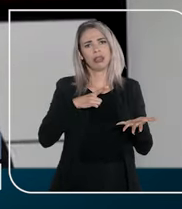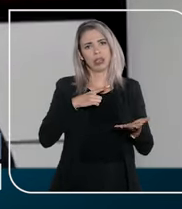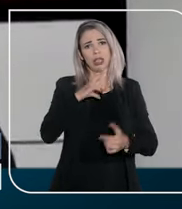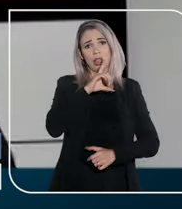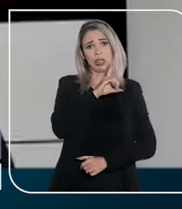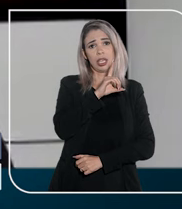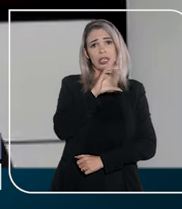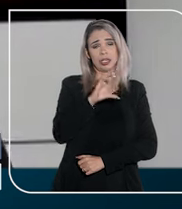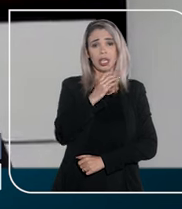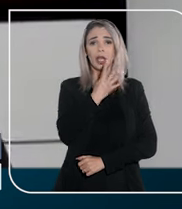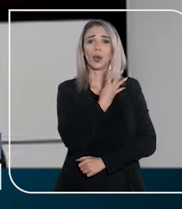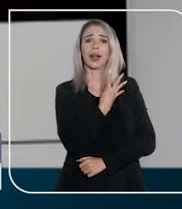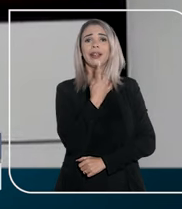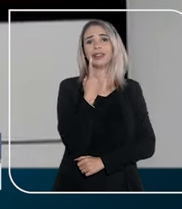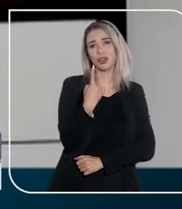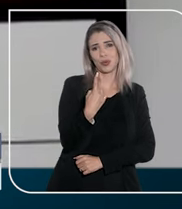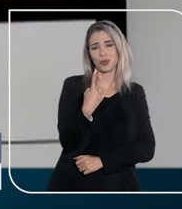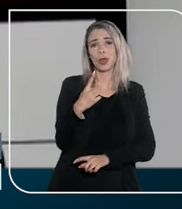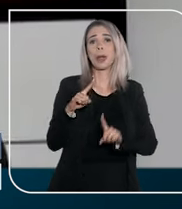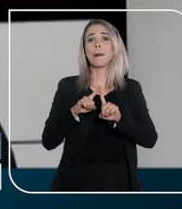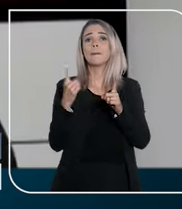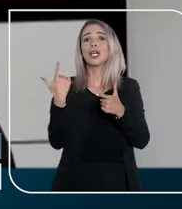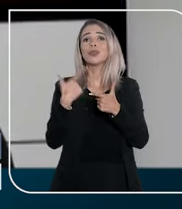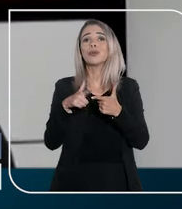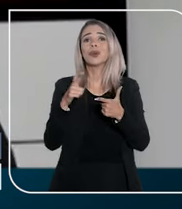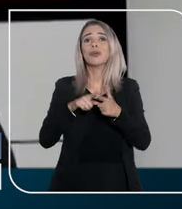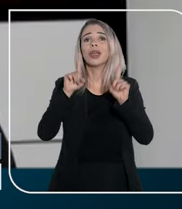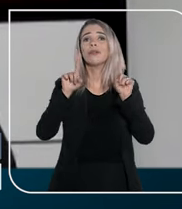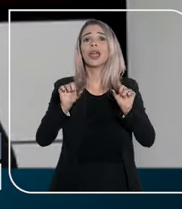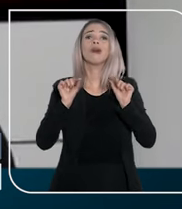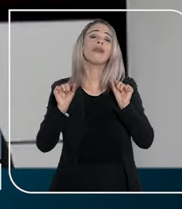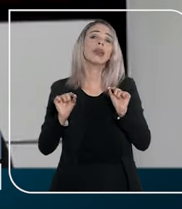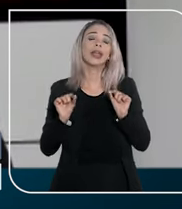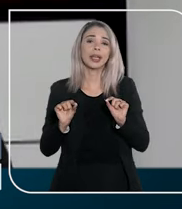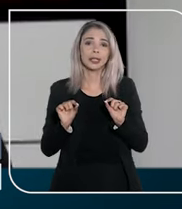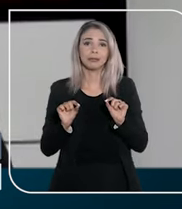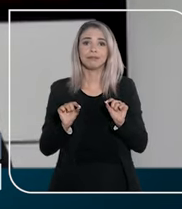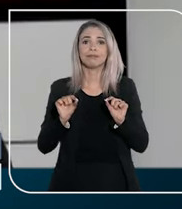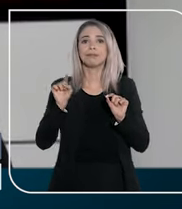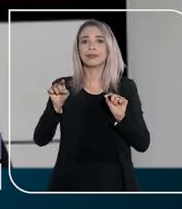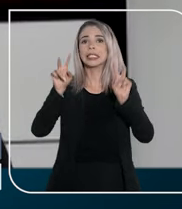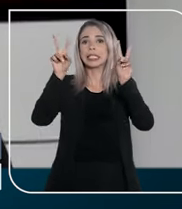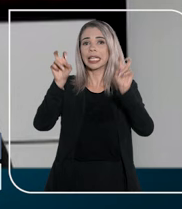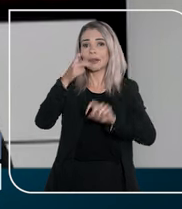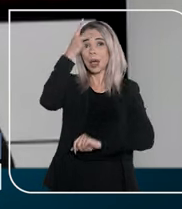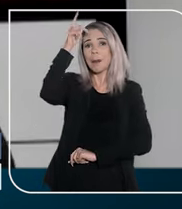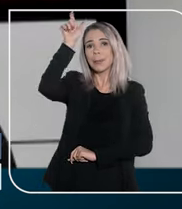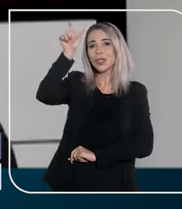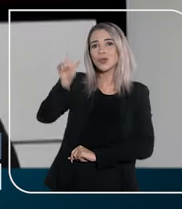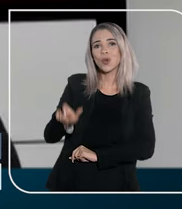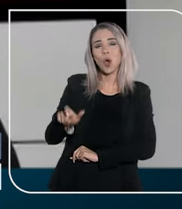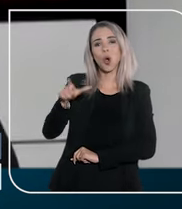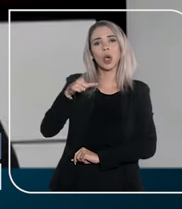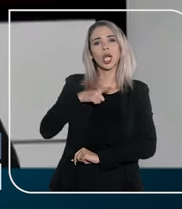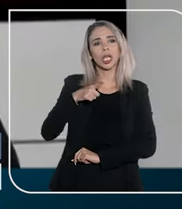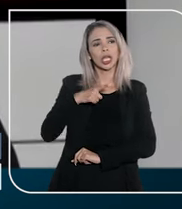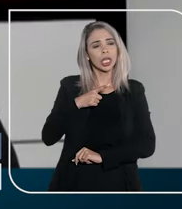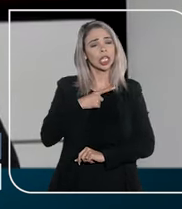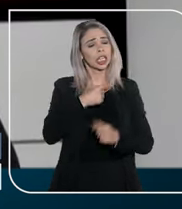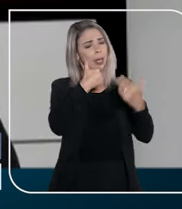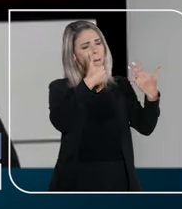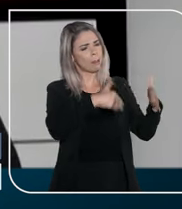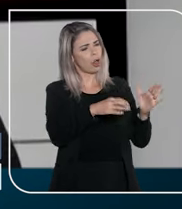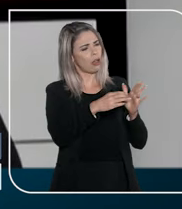41. Mas o problema e o ponto de inflexão que nós temos hoje é com relação ao indivíduo que, em três certames, é